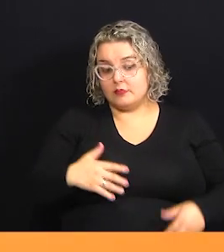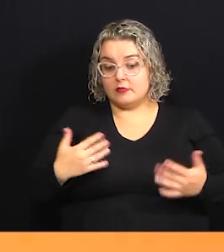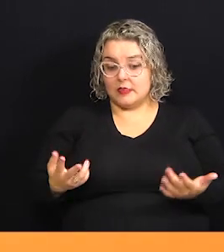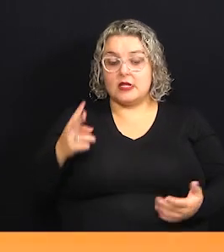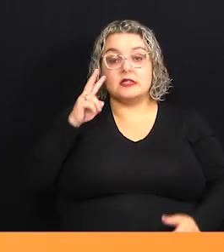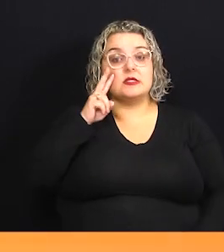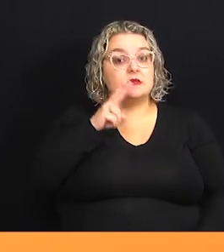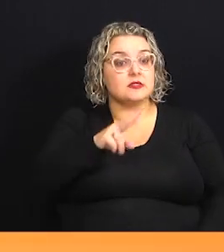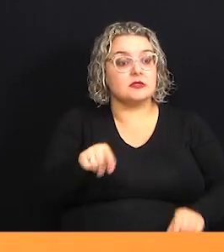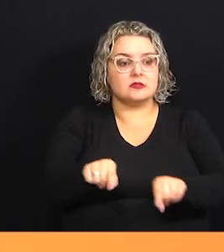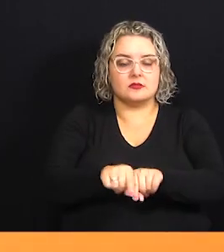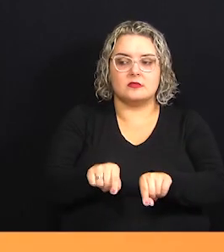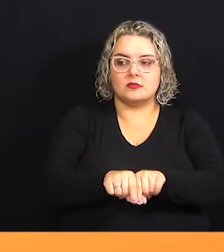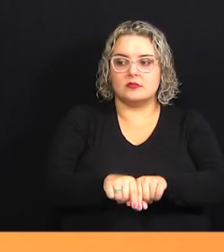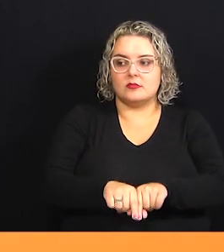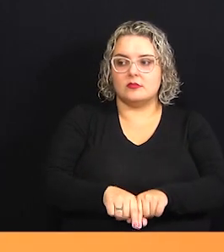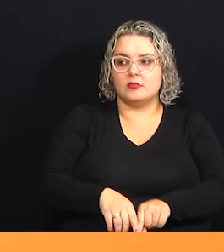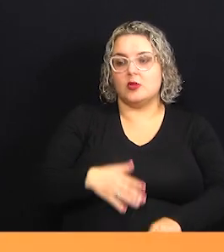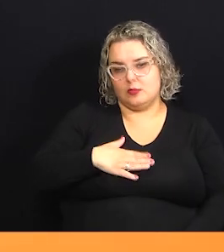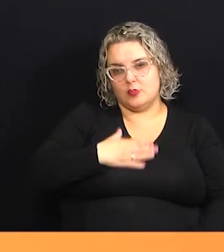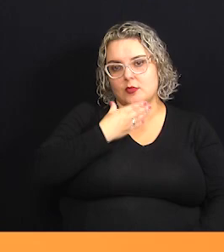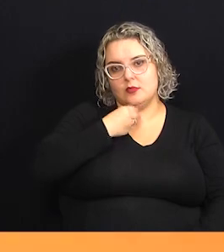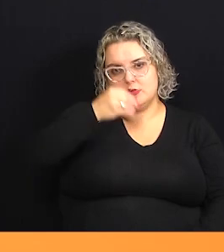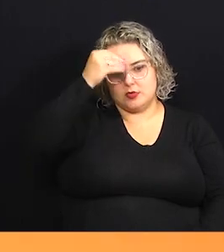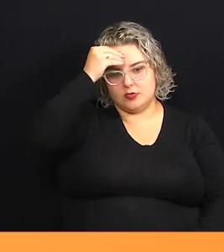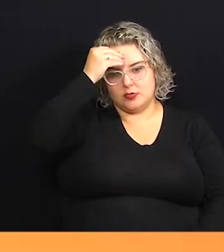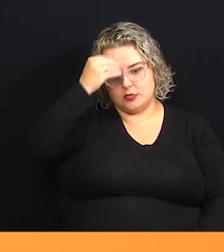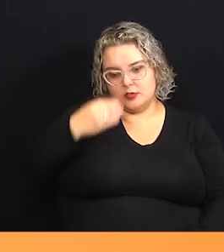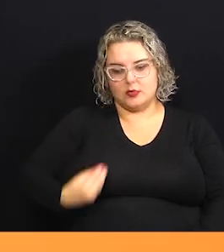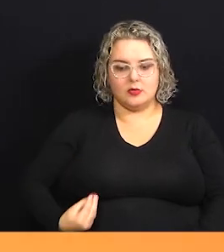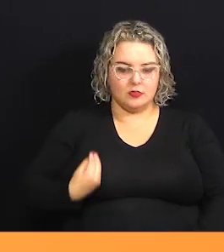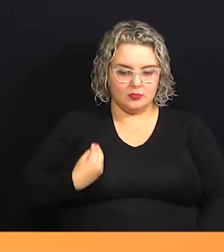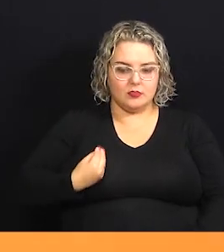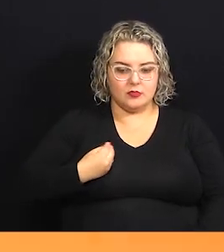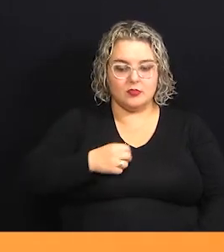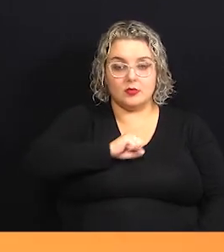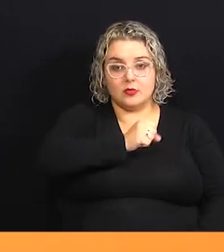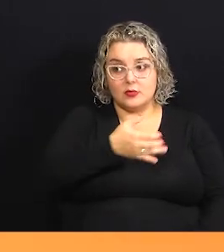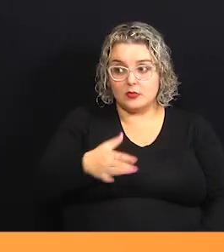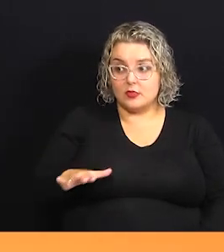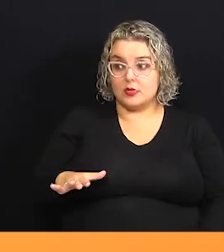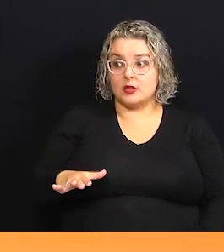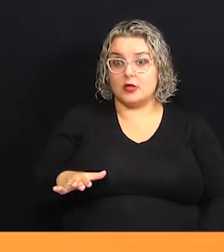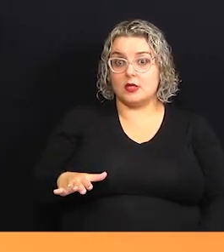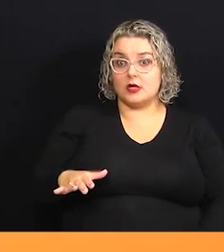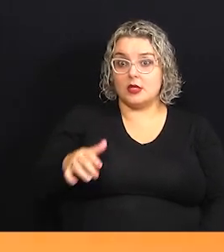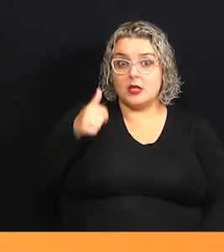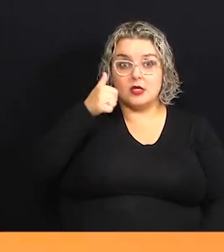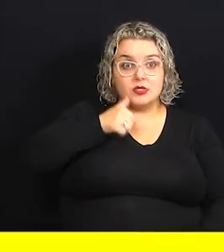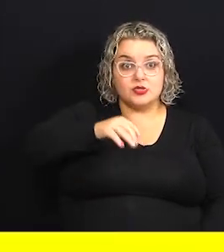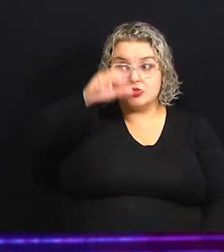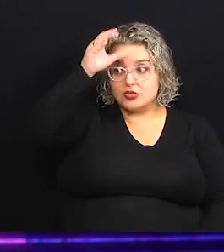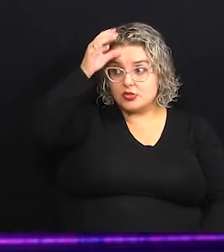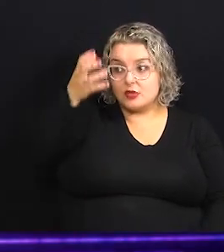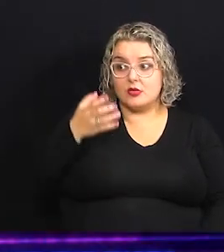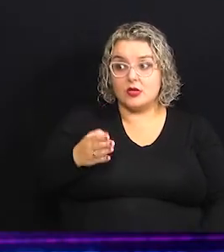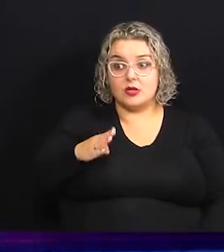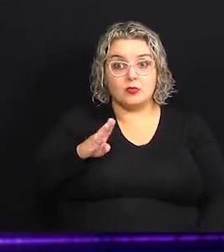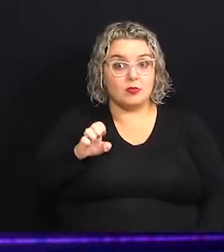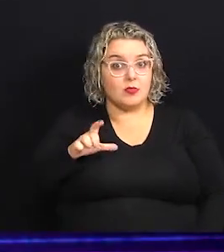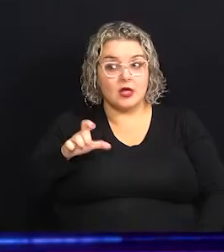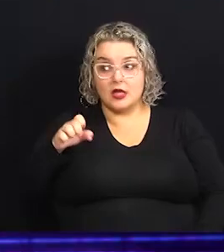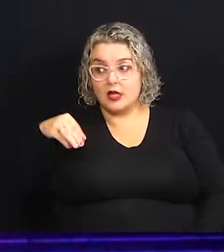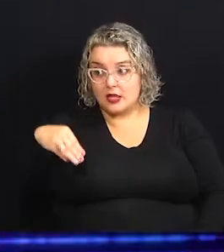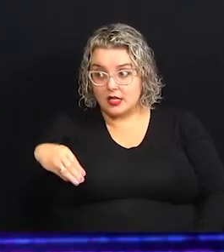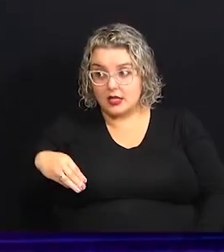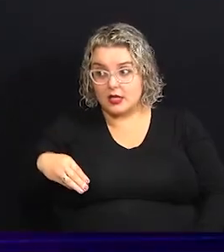visão também, eu percebo pelo meu sobrinho, por exemplo, que é de Santos, me falou, tia, eu quero ir a Belém do Pará quando você vier, porque eu quero